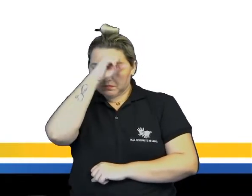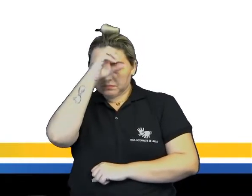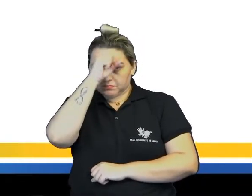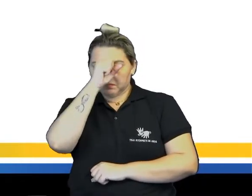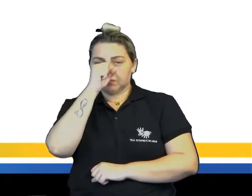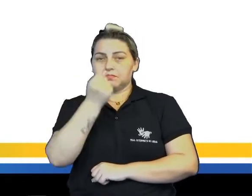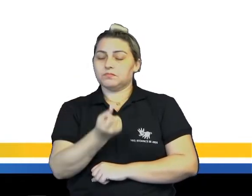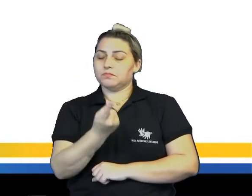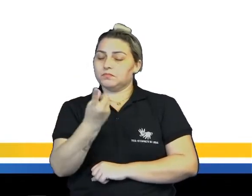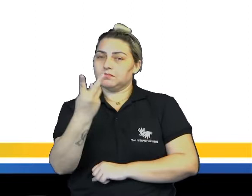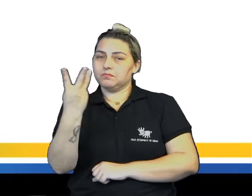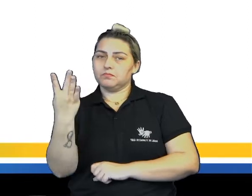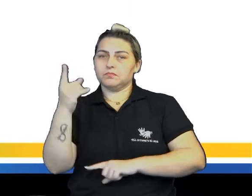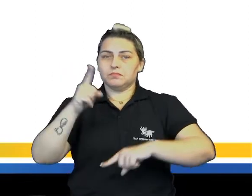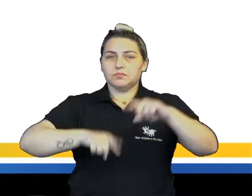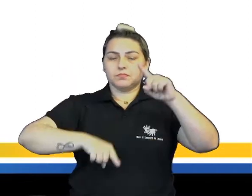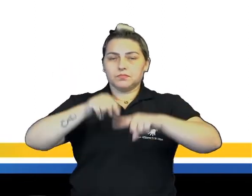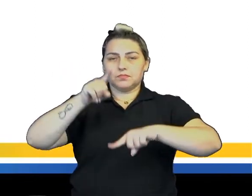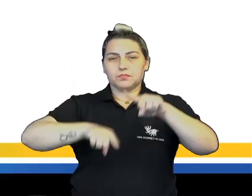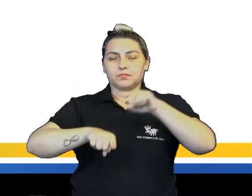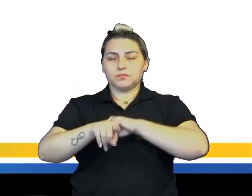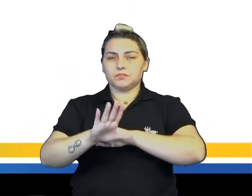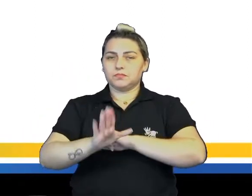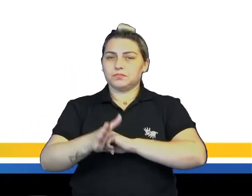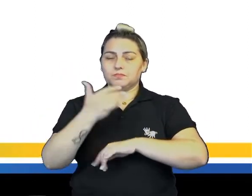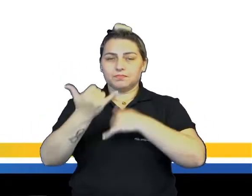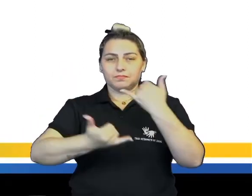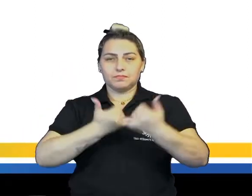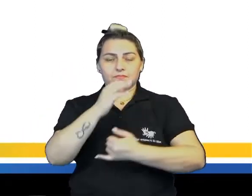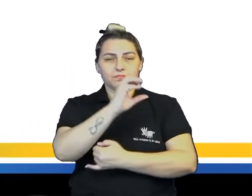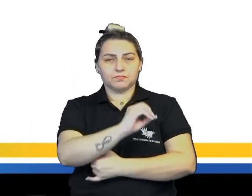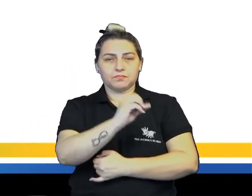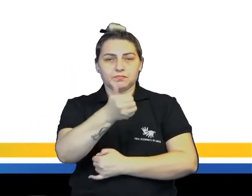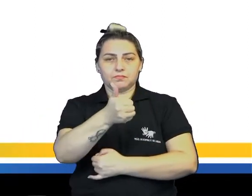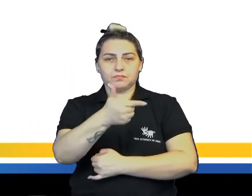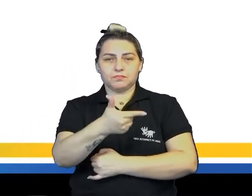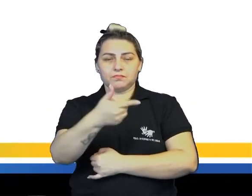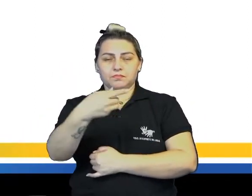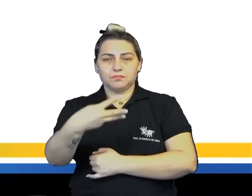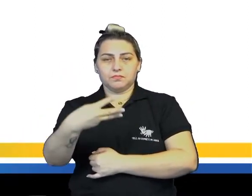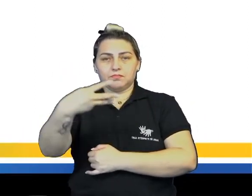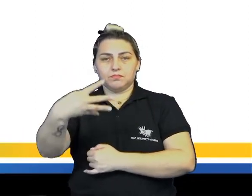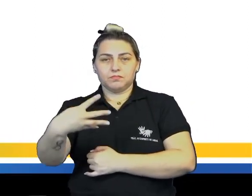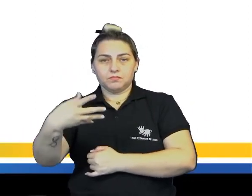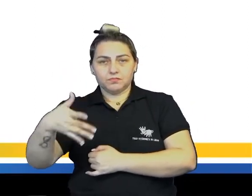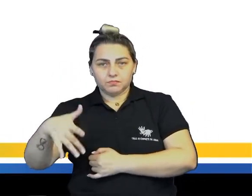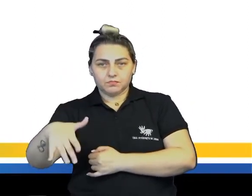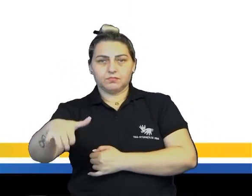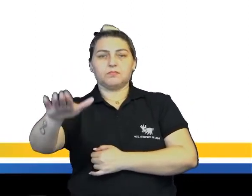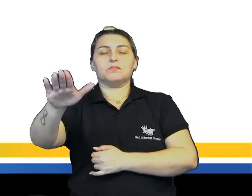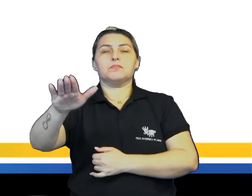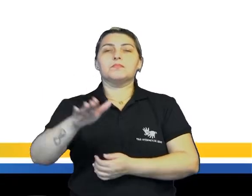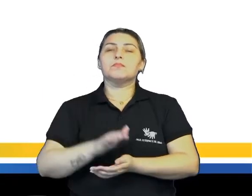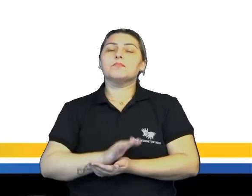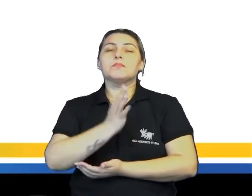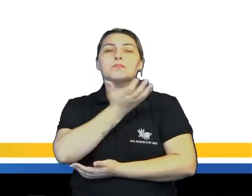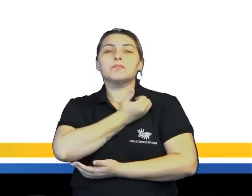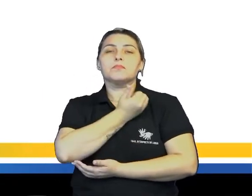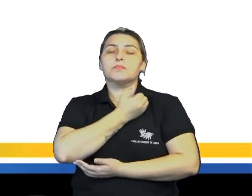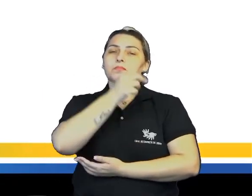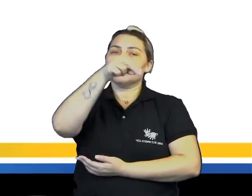a quantificar as coisas. Você já vai brincando de 0, 1, 2, 3. Os